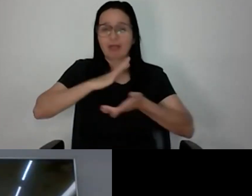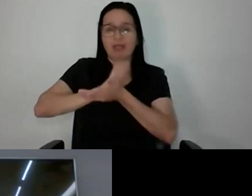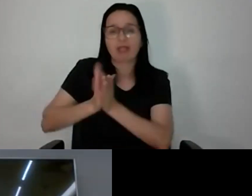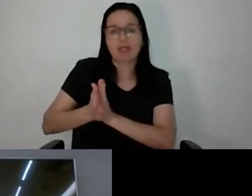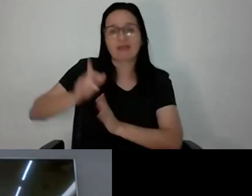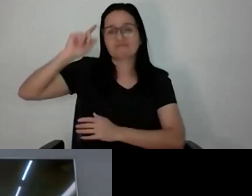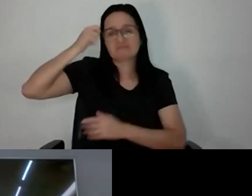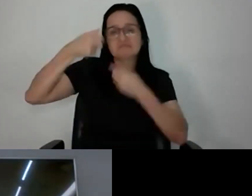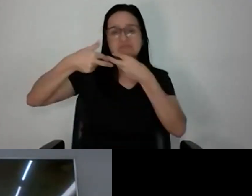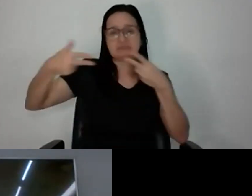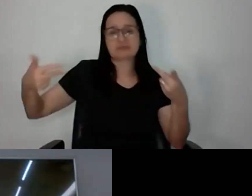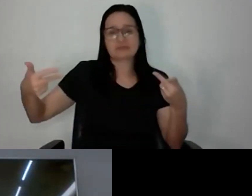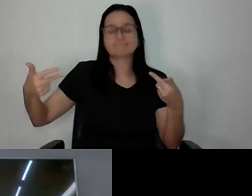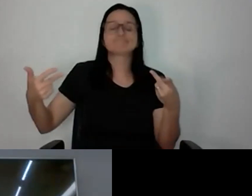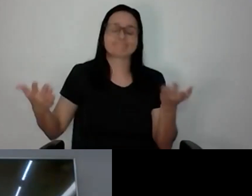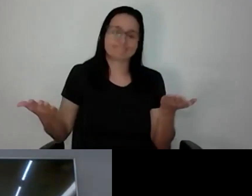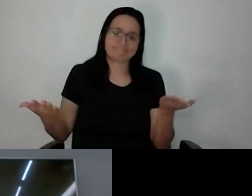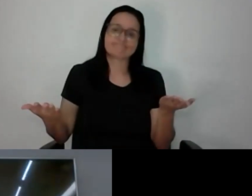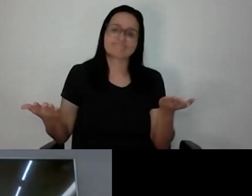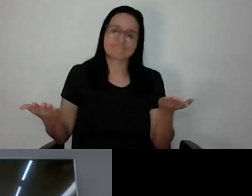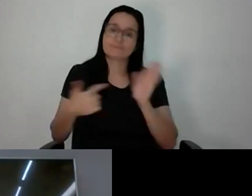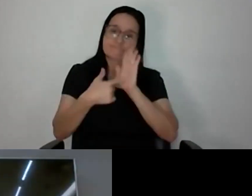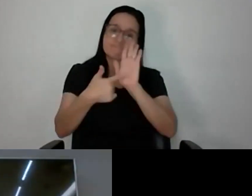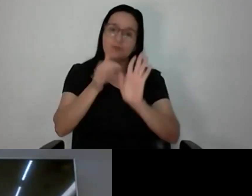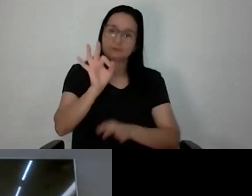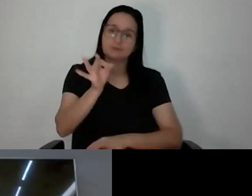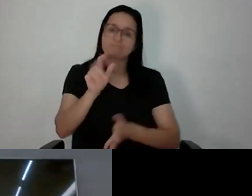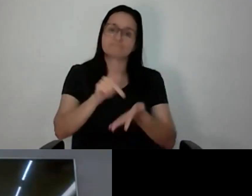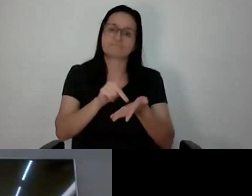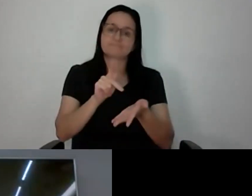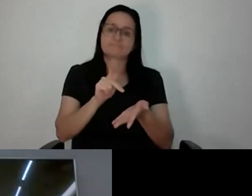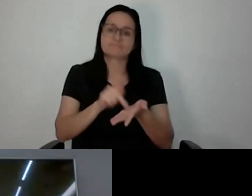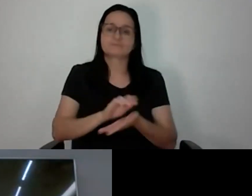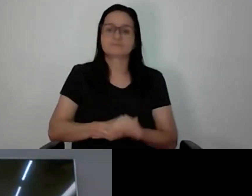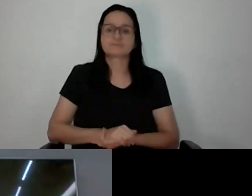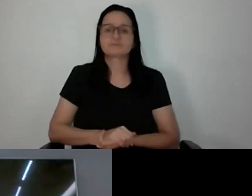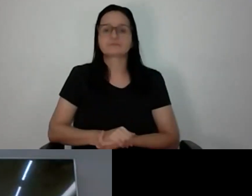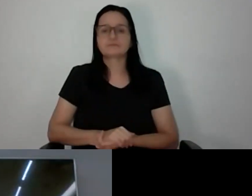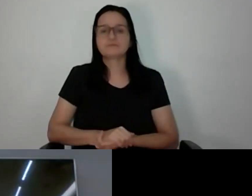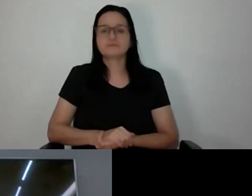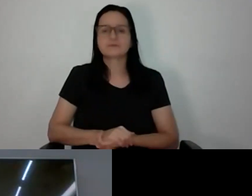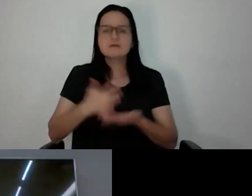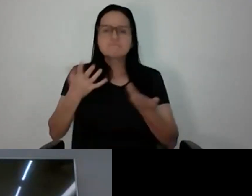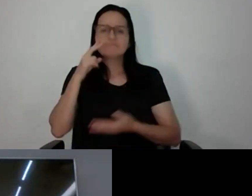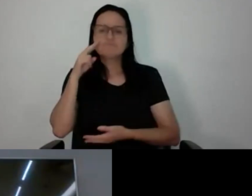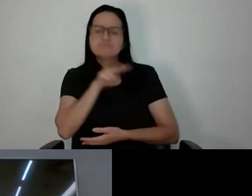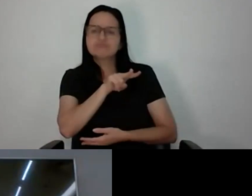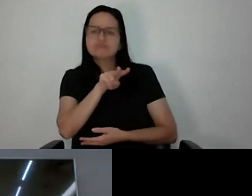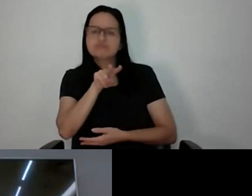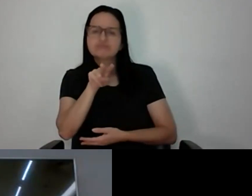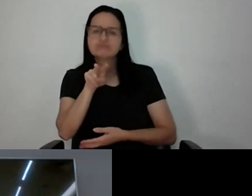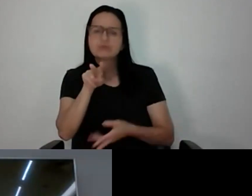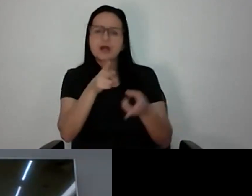demonstrar isso de uma forma muito direta. Agora, olhando um pouco para outra questão sobre se